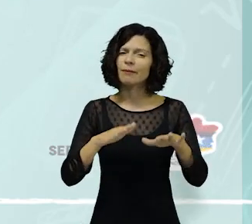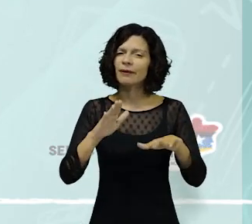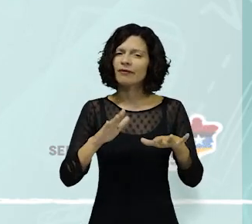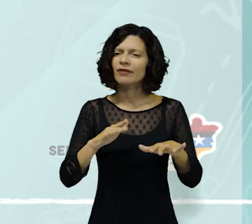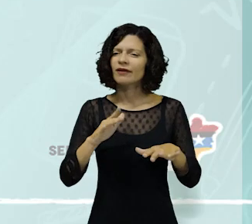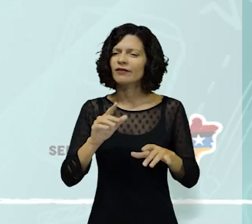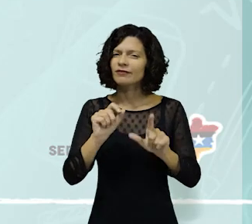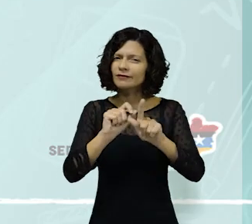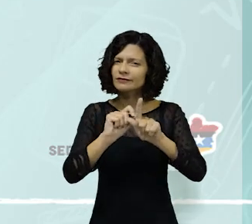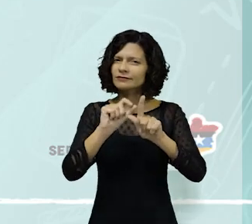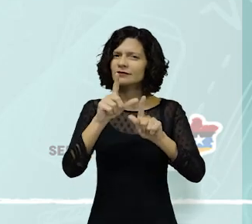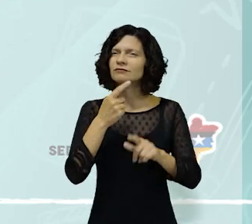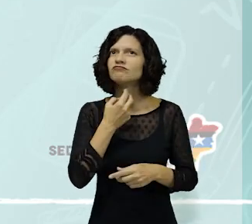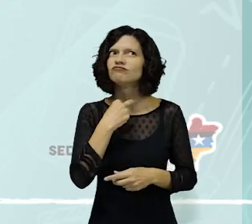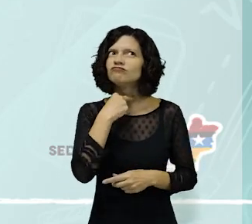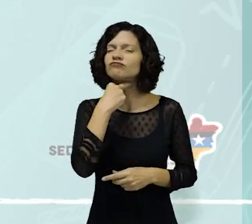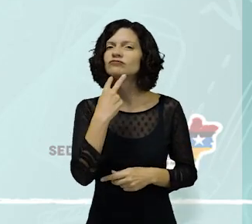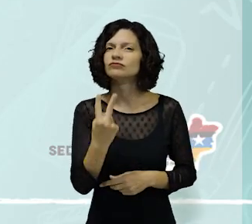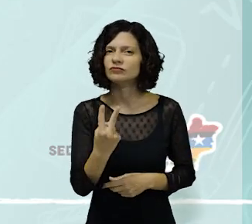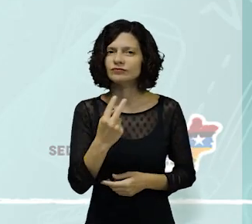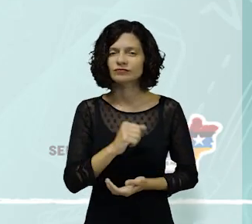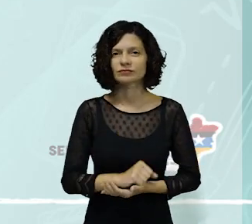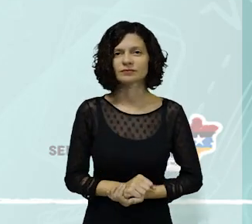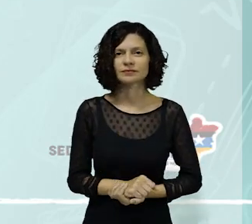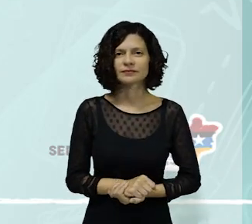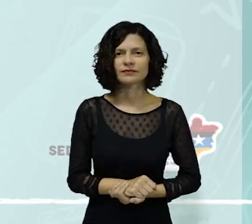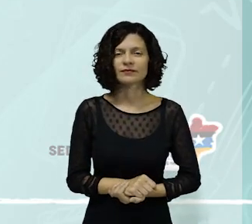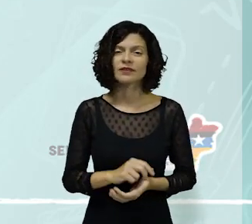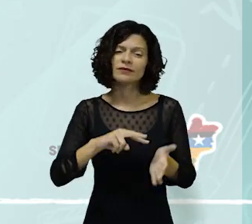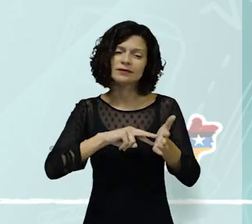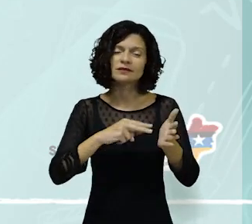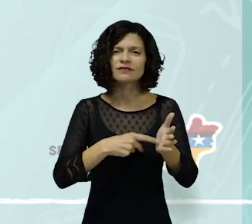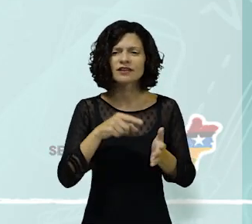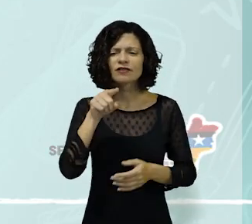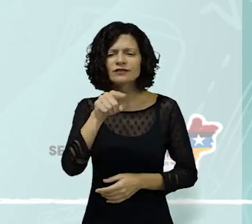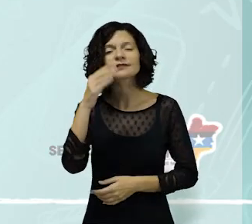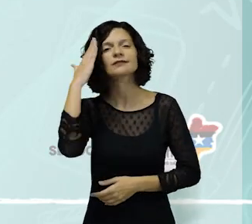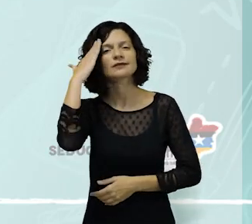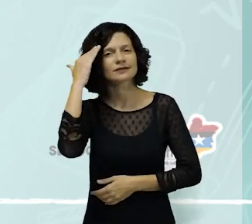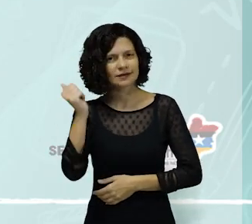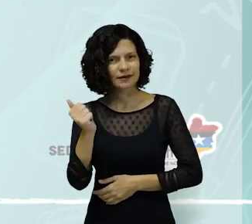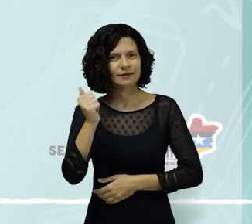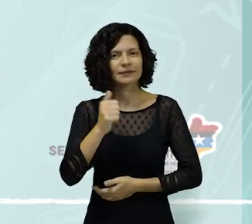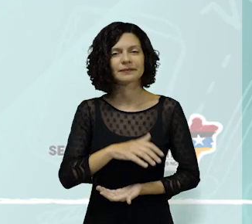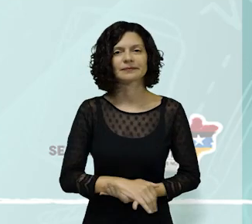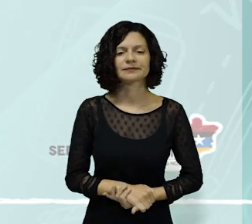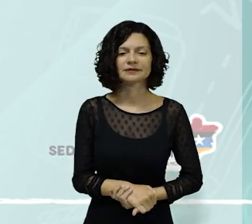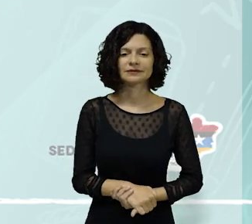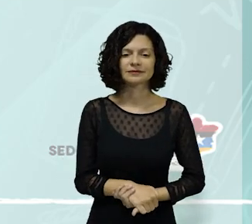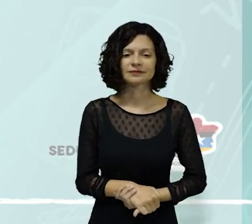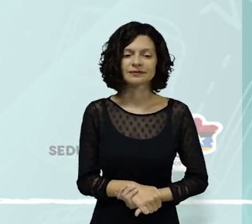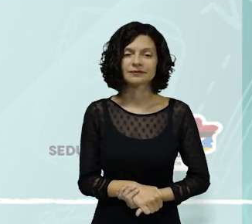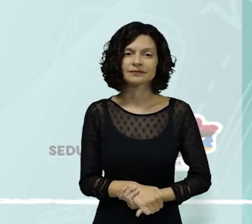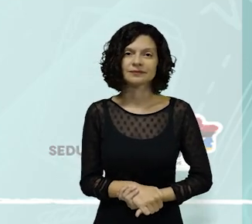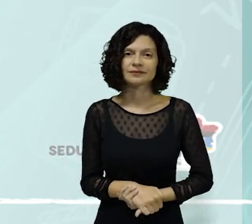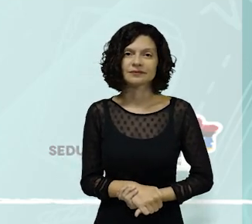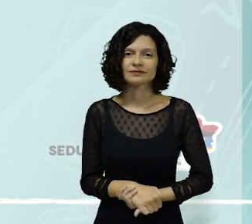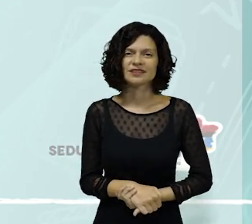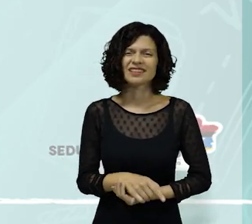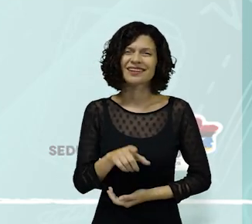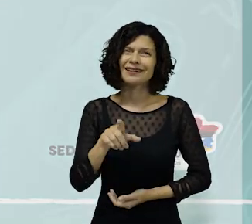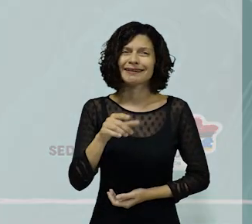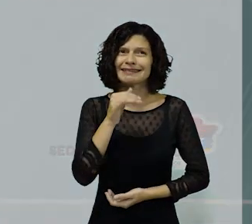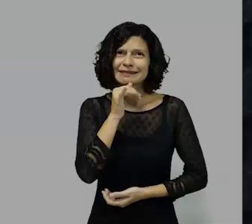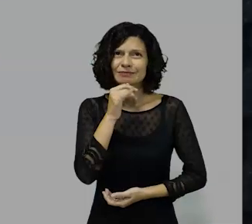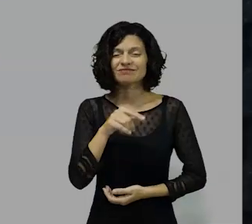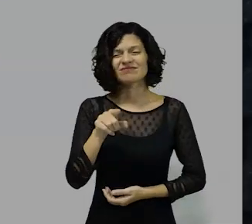você utiliza, que significa você sabe, tá? You know, I'm not feeling well. Você sabe, eu não estou me